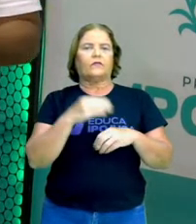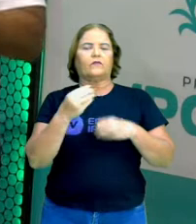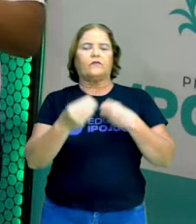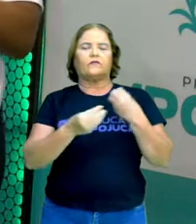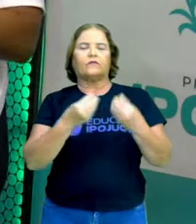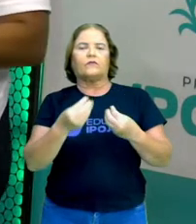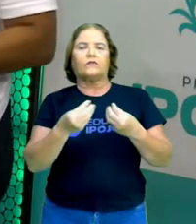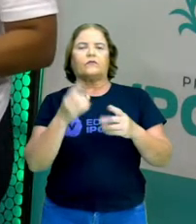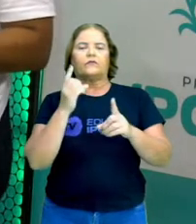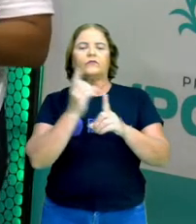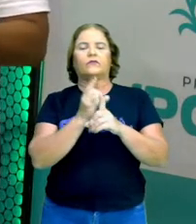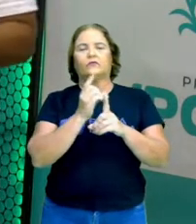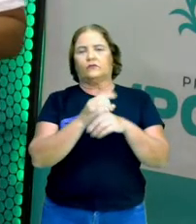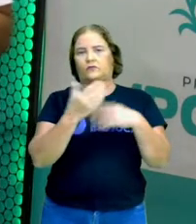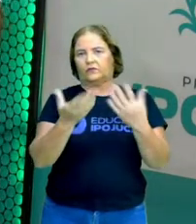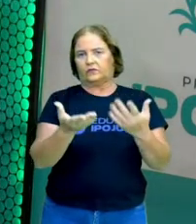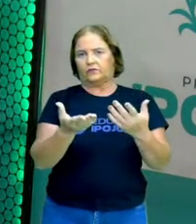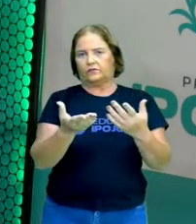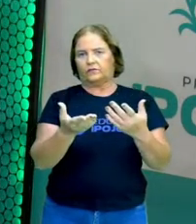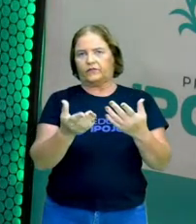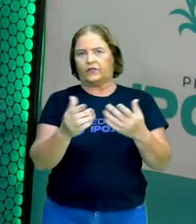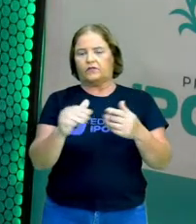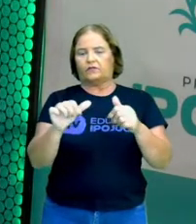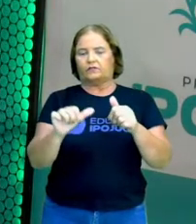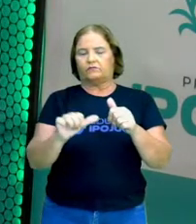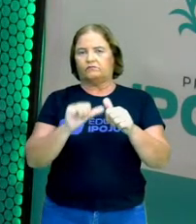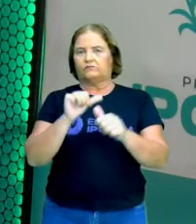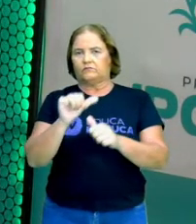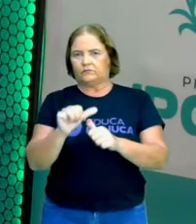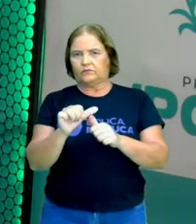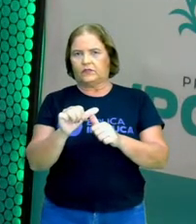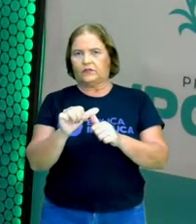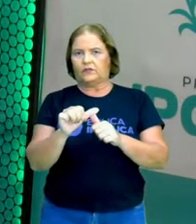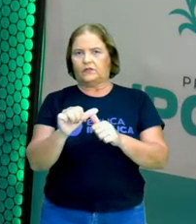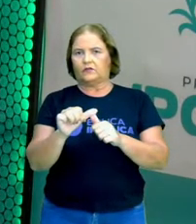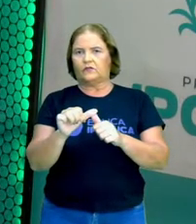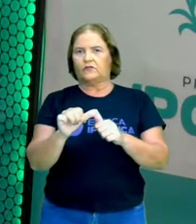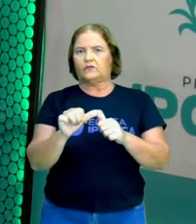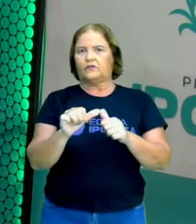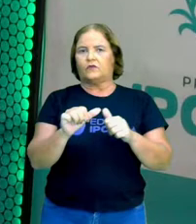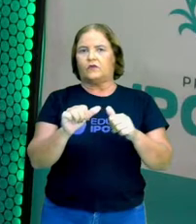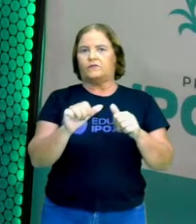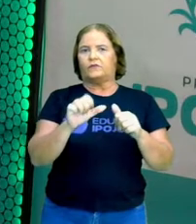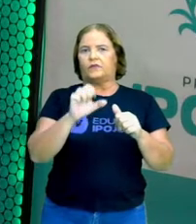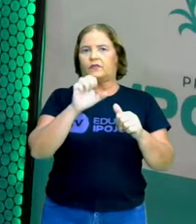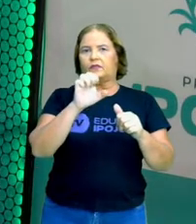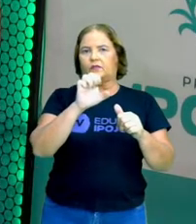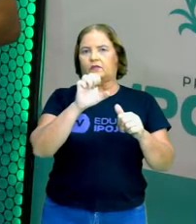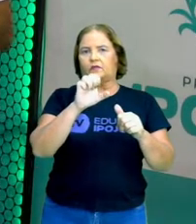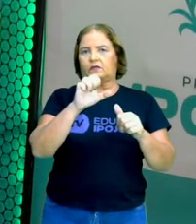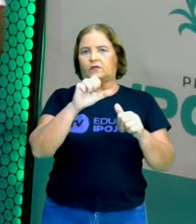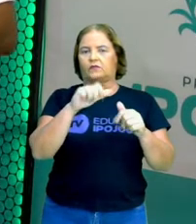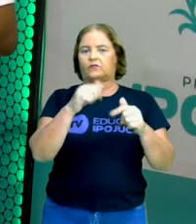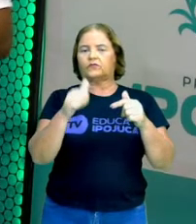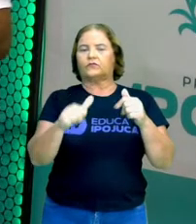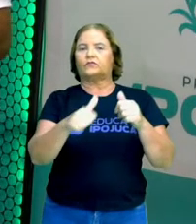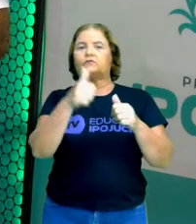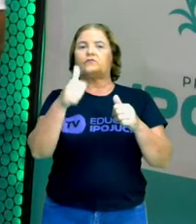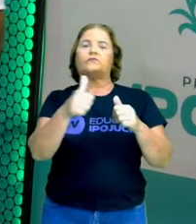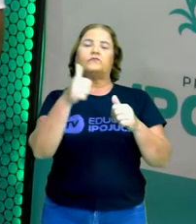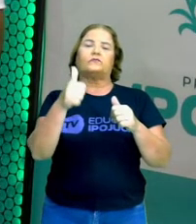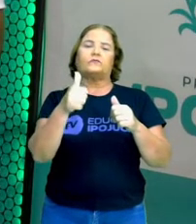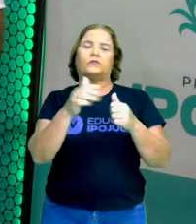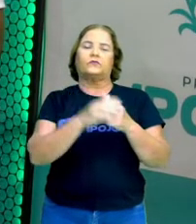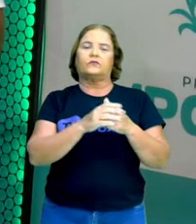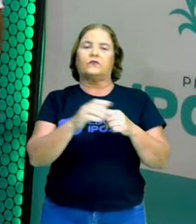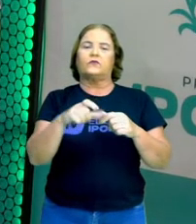é que nós vamos encontrar? Nós vamos transformar isso numa equação do primeiro grau. Vamos dizer que